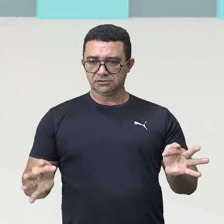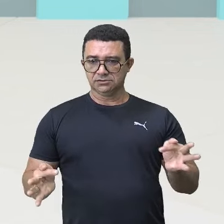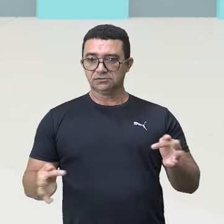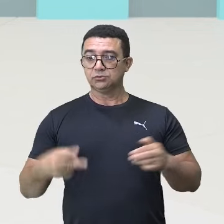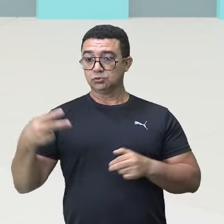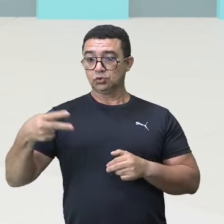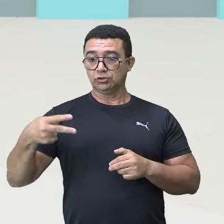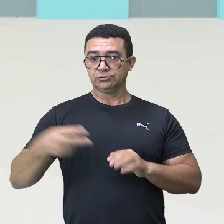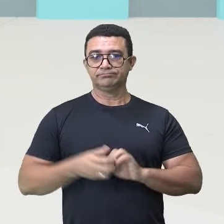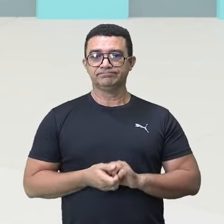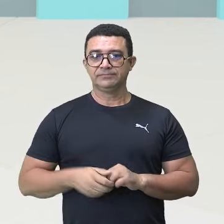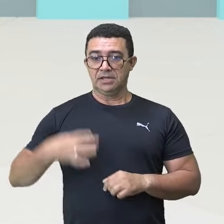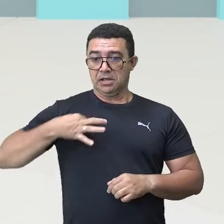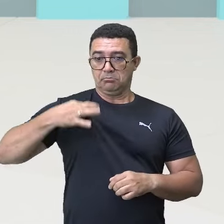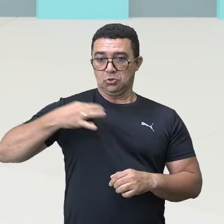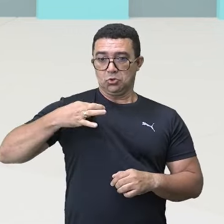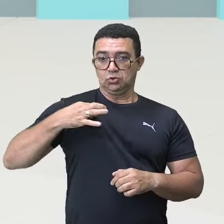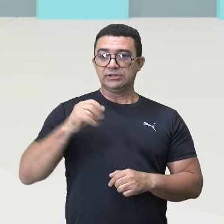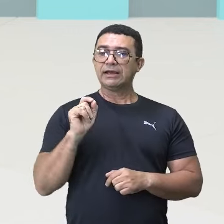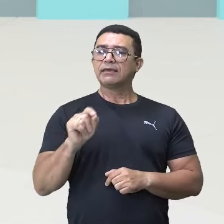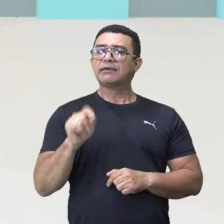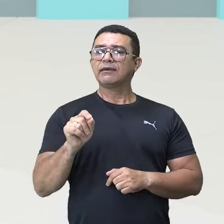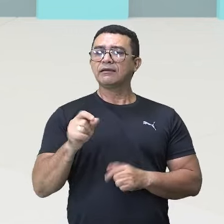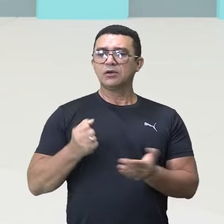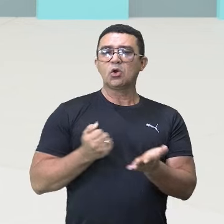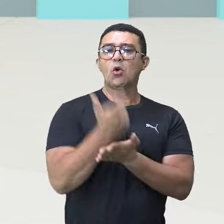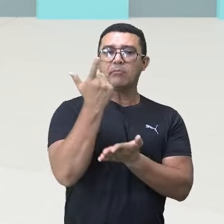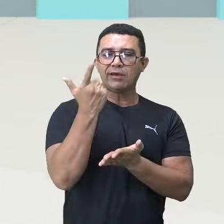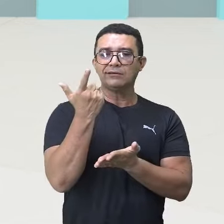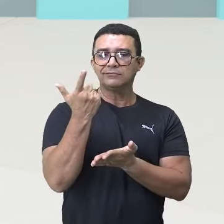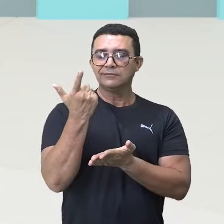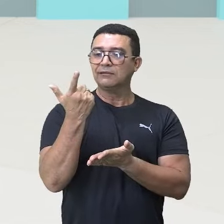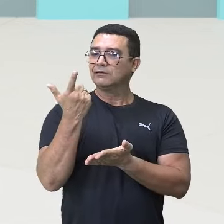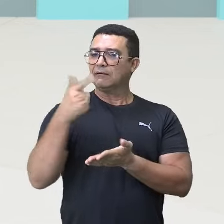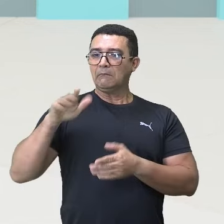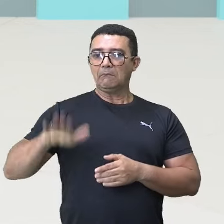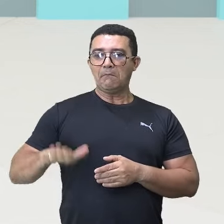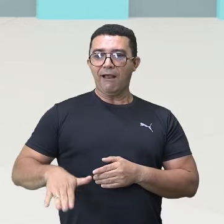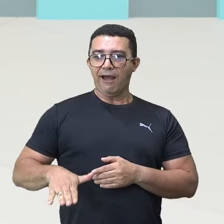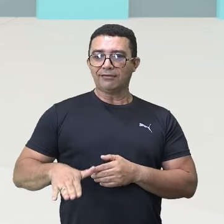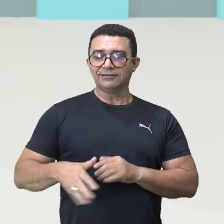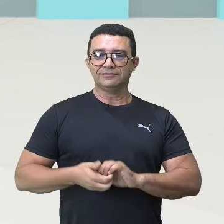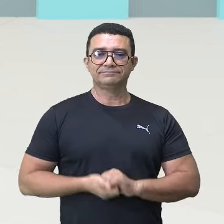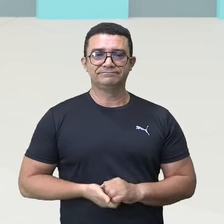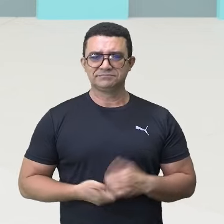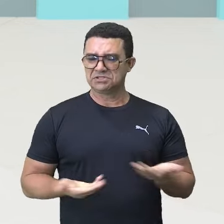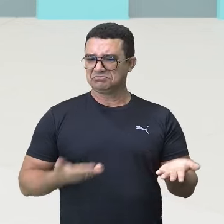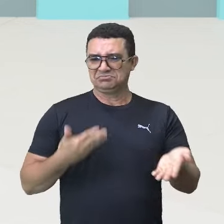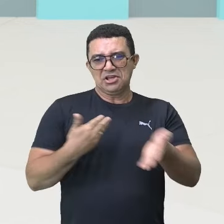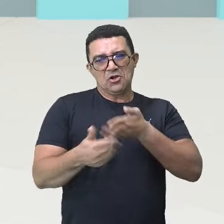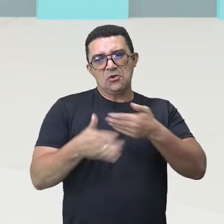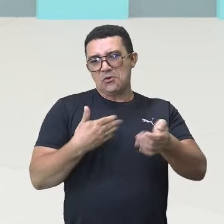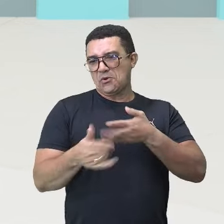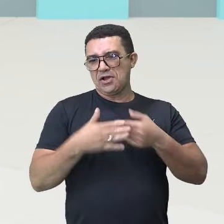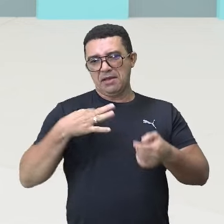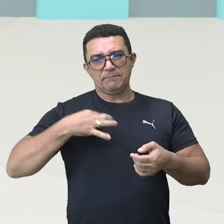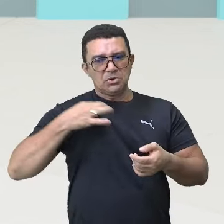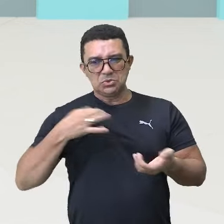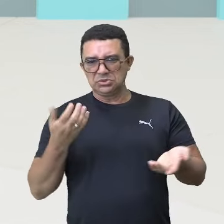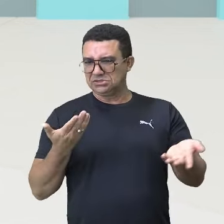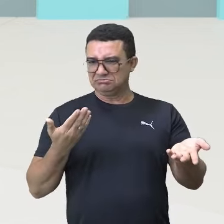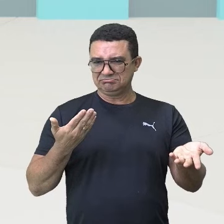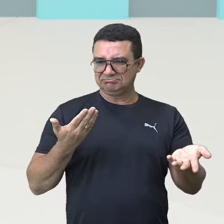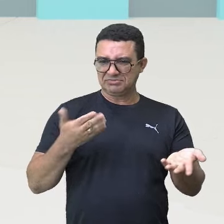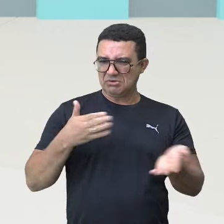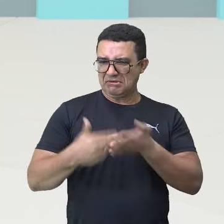estava barata então se eu pensar Nossa não é qualquer coisa comprada não é qualquer situação comprada sei lá